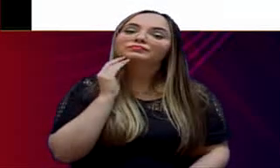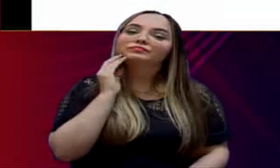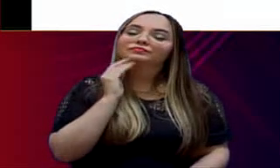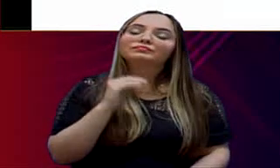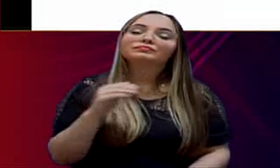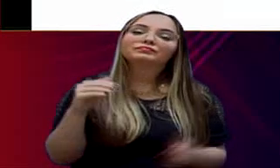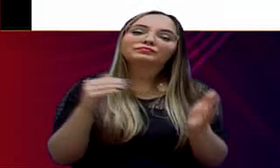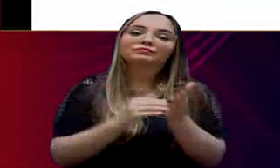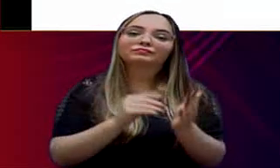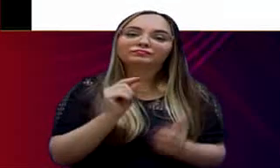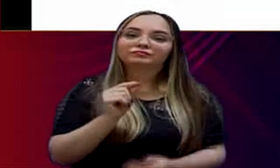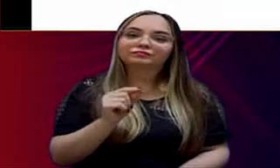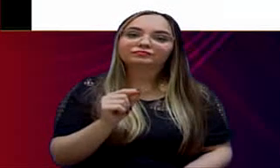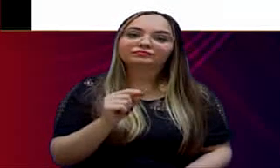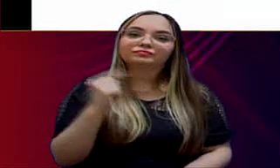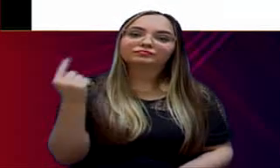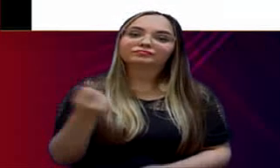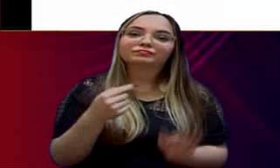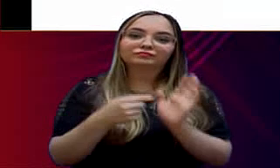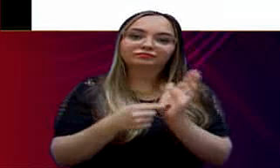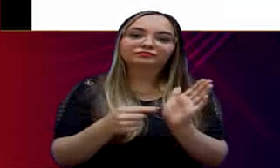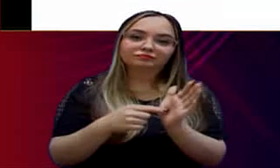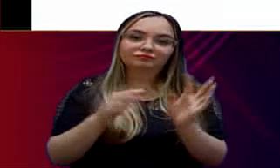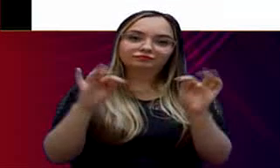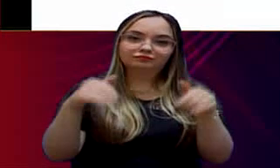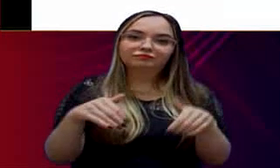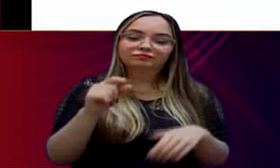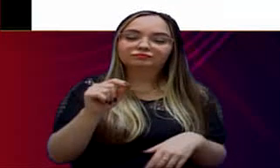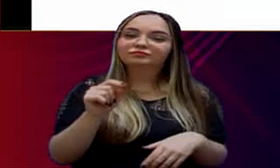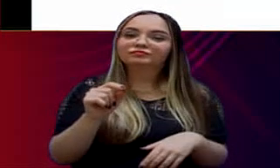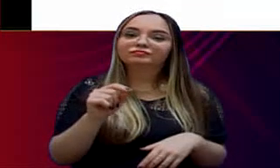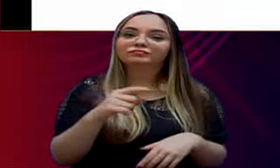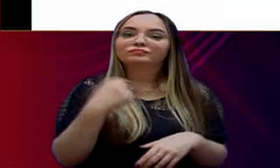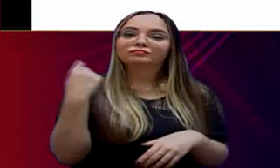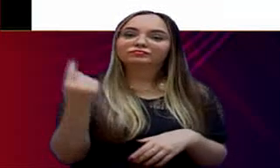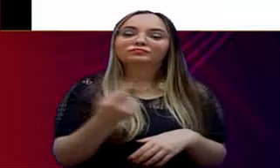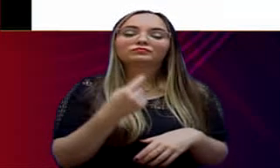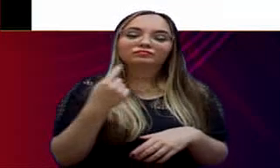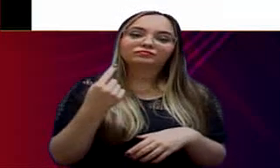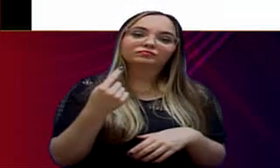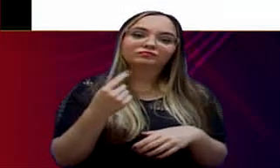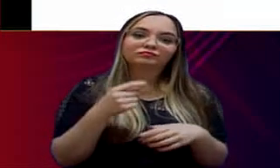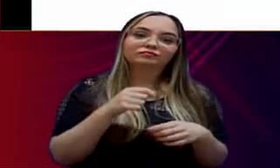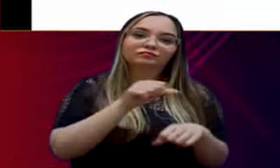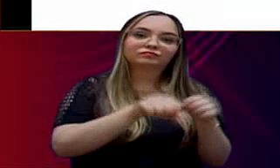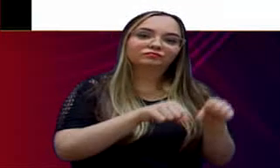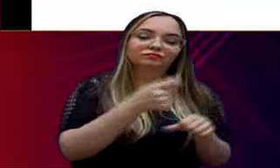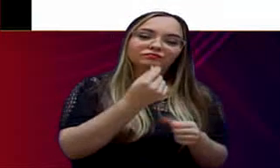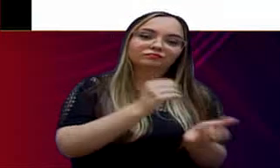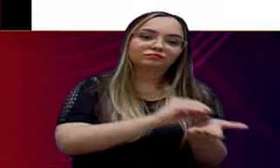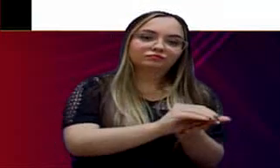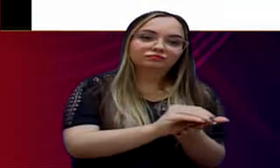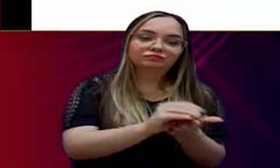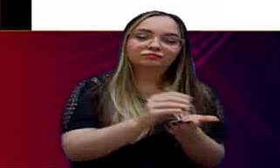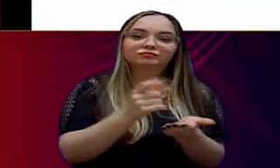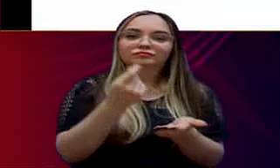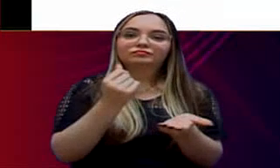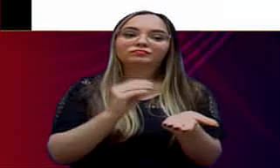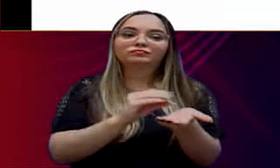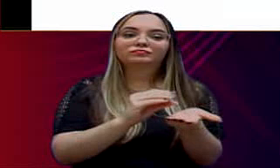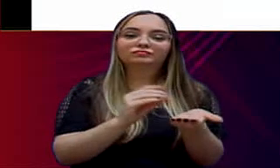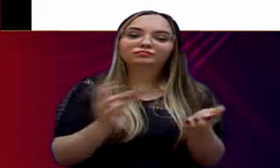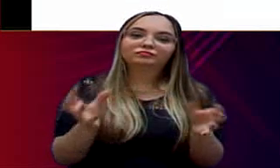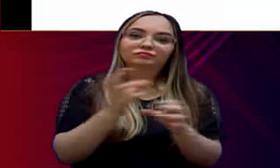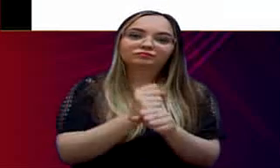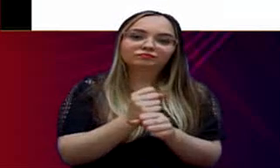o último né as Exposições finais que estabelece o escritório para remanejamento de dotações abertura de créditos adicionais suplementares